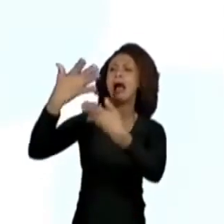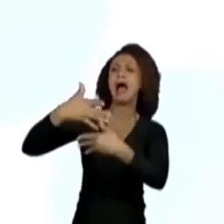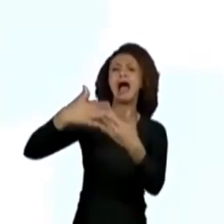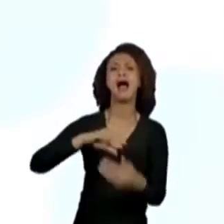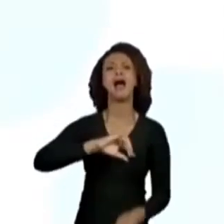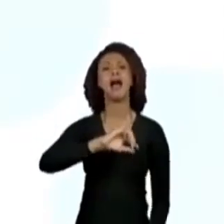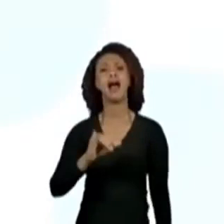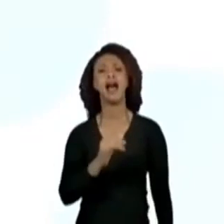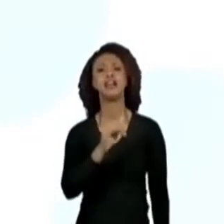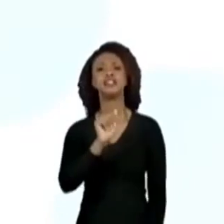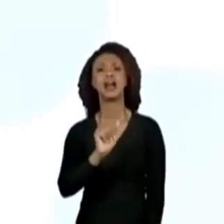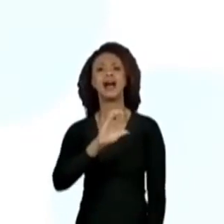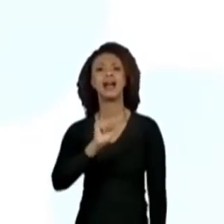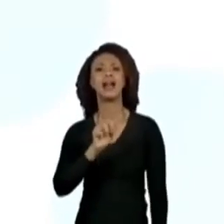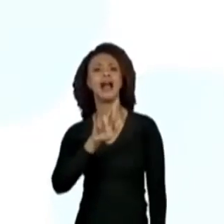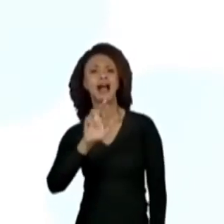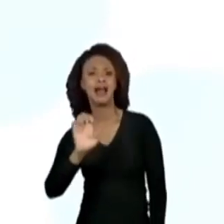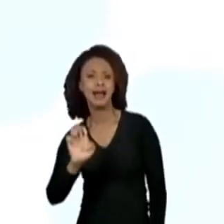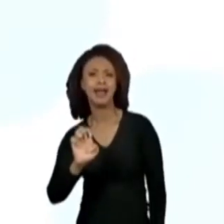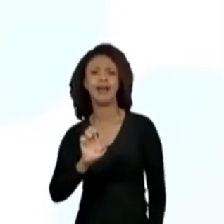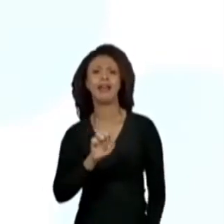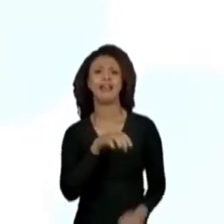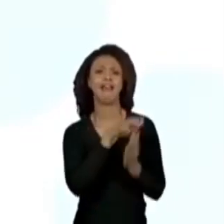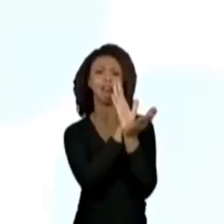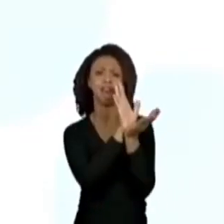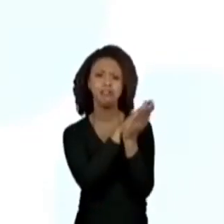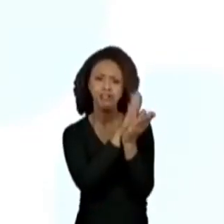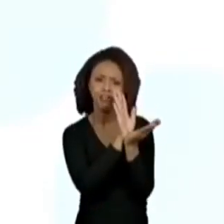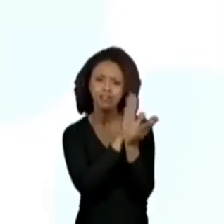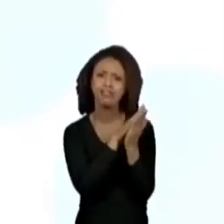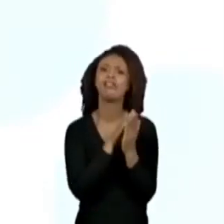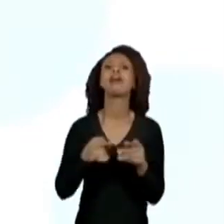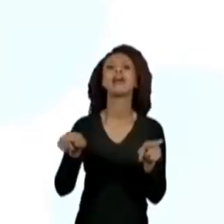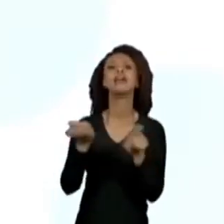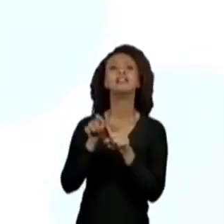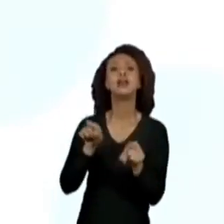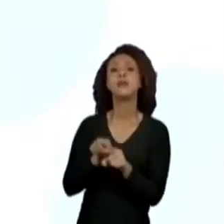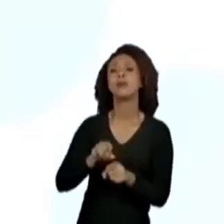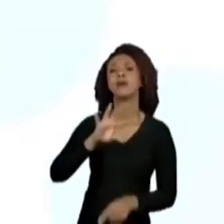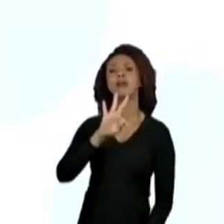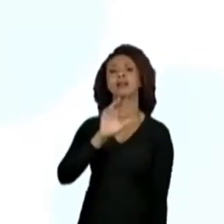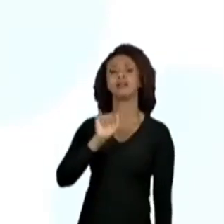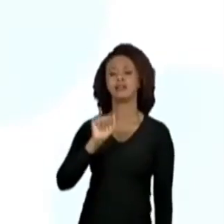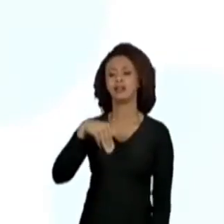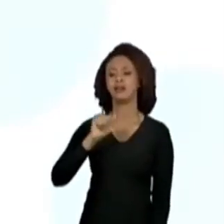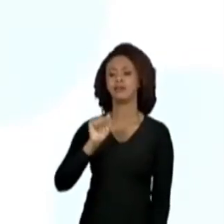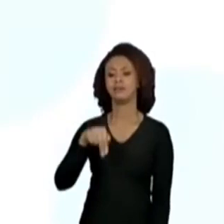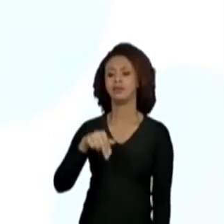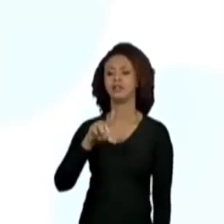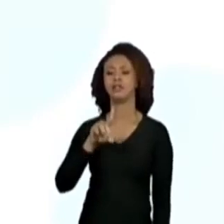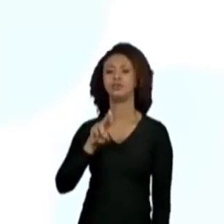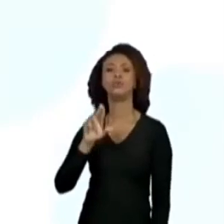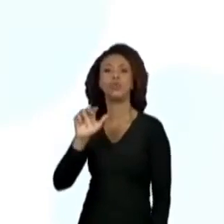jacaré, tamanduá. Vou escrever aqui pra gente.